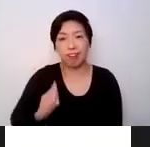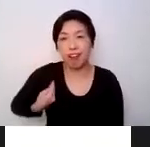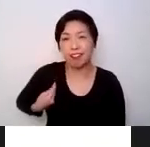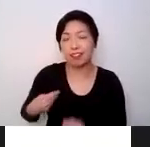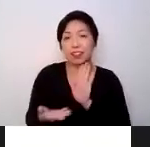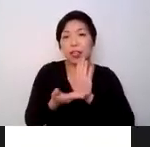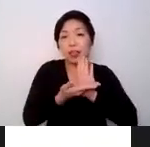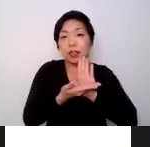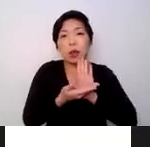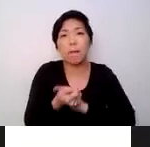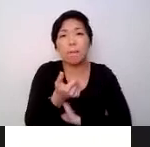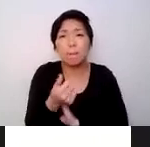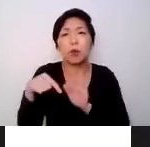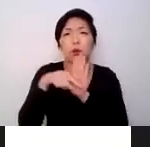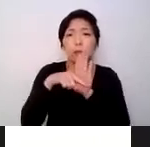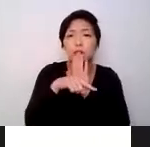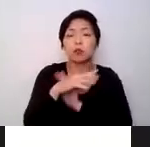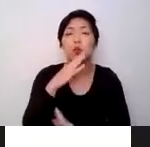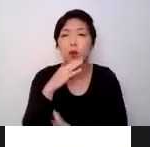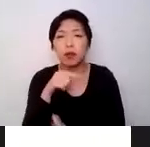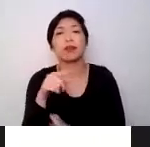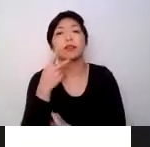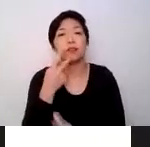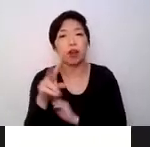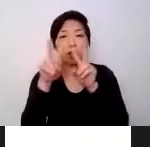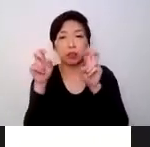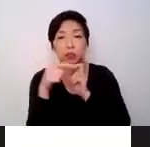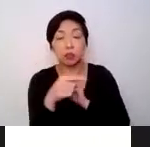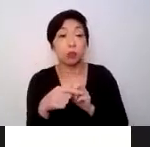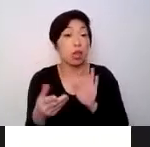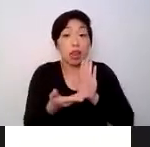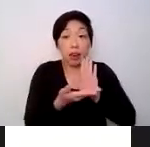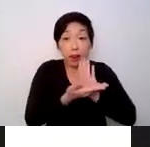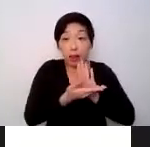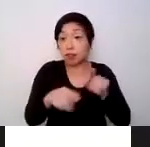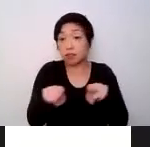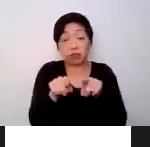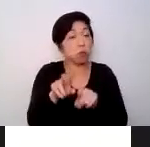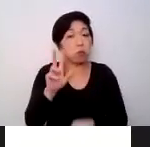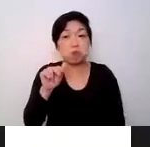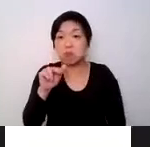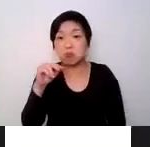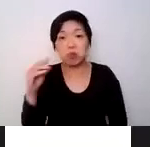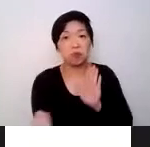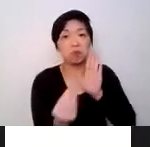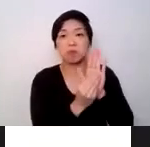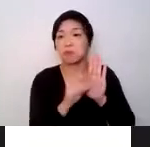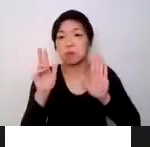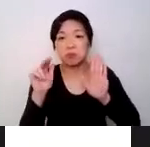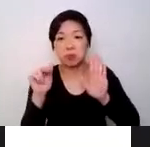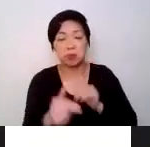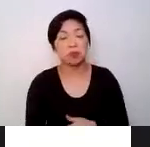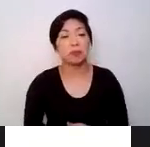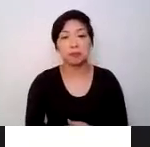pesquisadores que falam sobre essa obra e a própria Lina ela nunca citou essa obra nem o mausoléu da família Robel